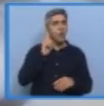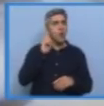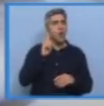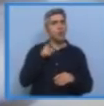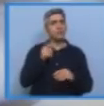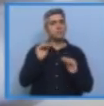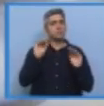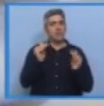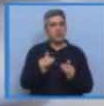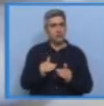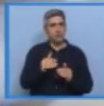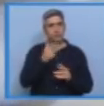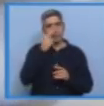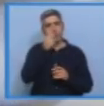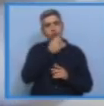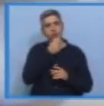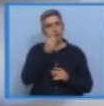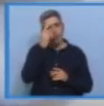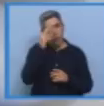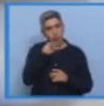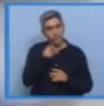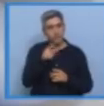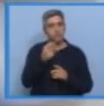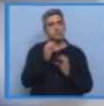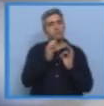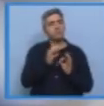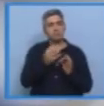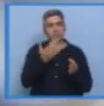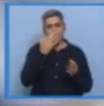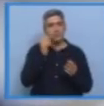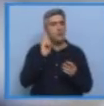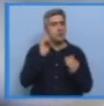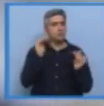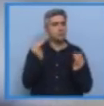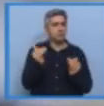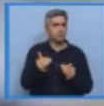fundo, do acompanhamento das pessoas em sofrimento, sobretudo